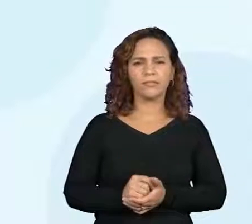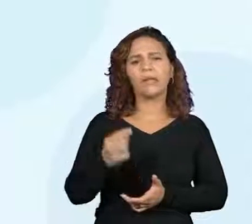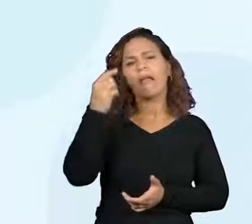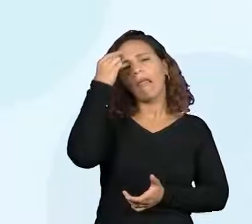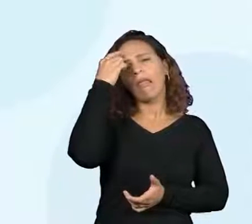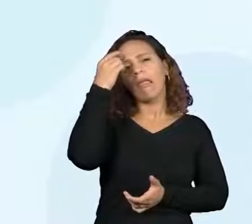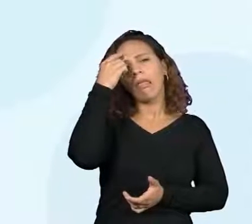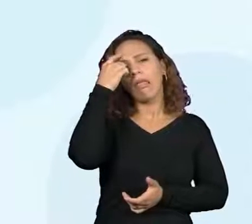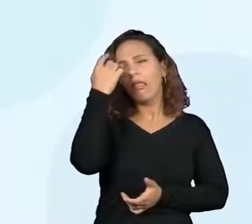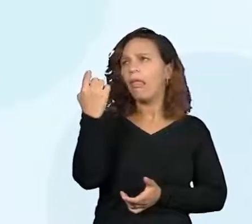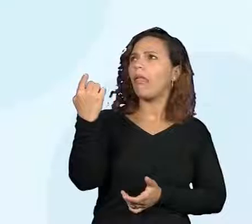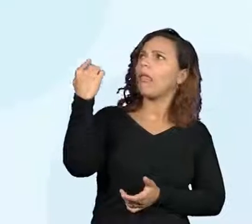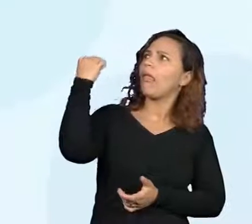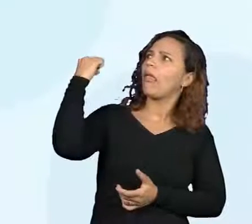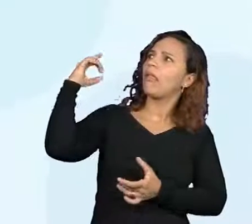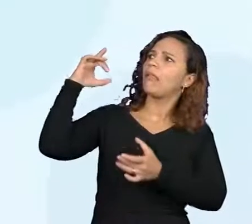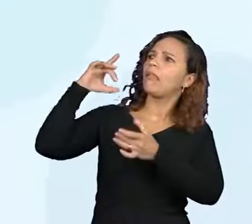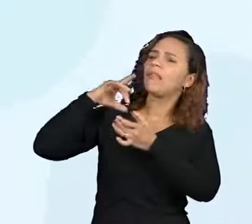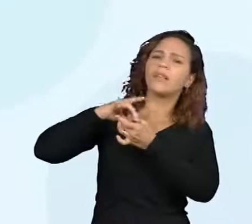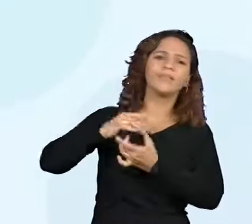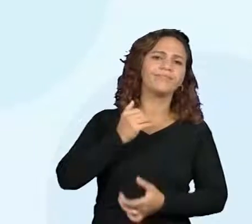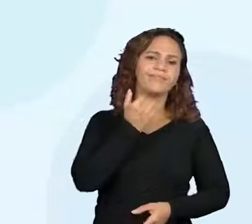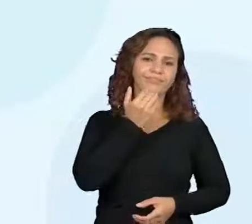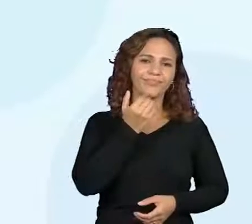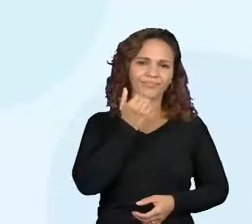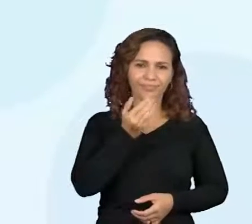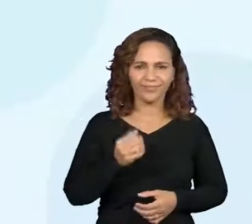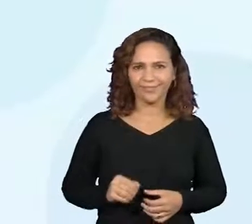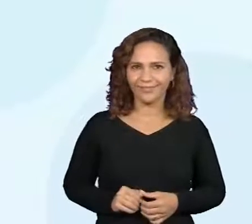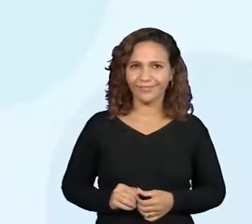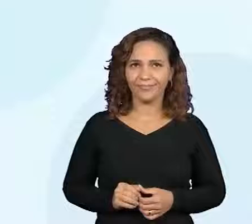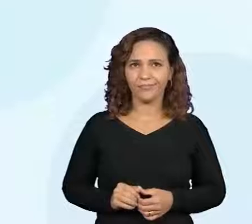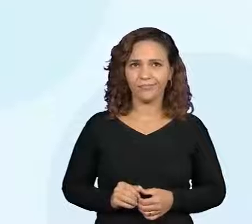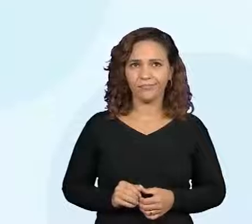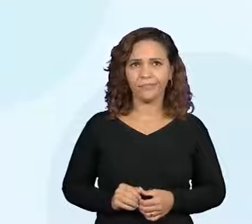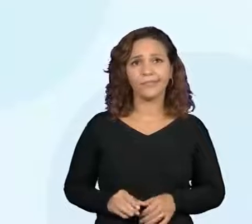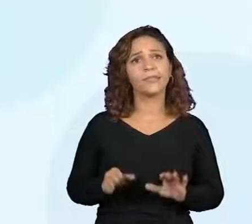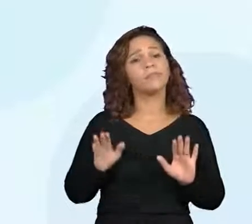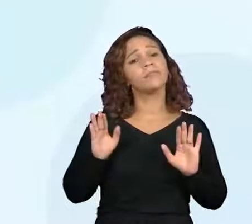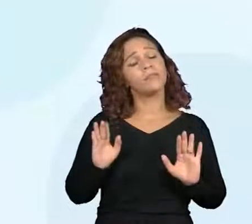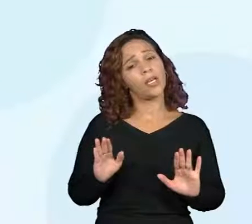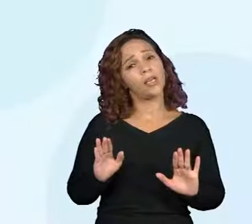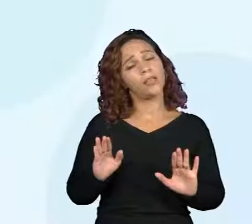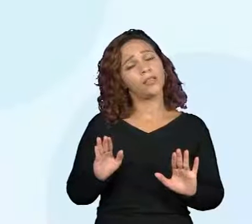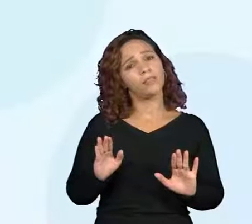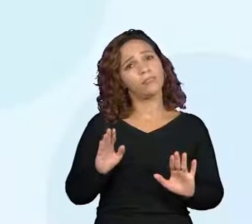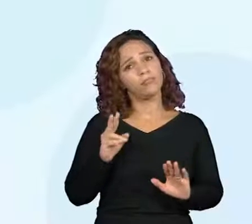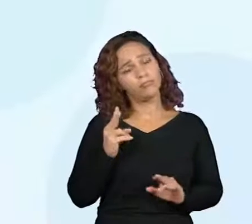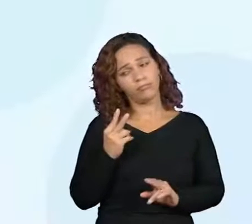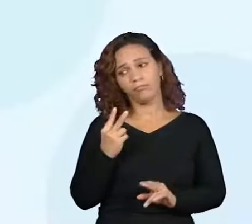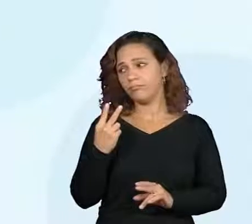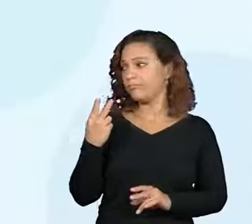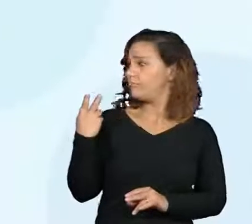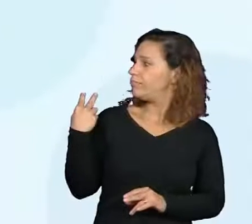de passado. Terceiro quadro. Mas também é necessário olhar para